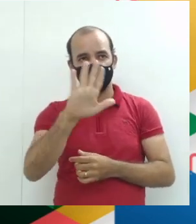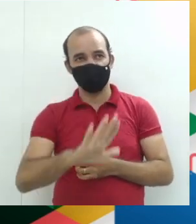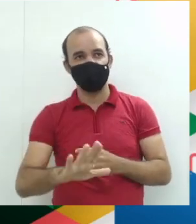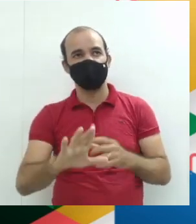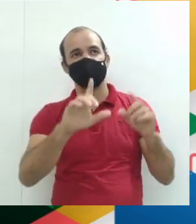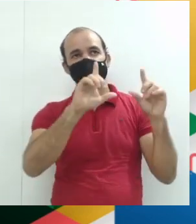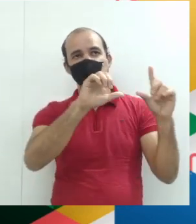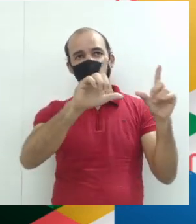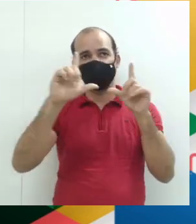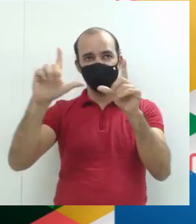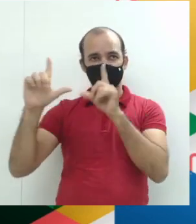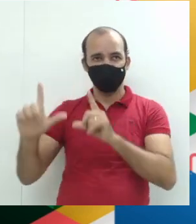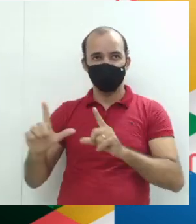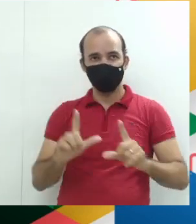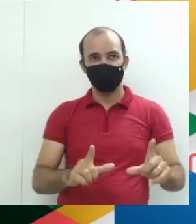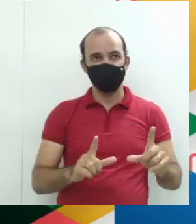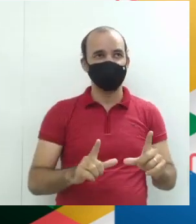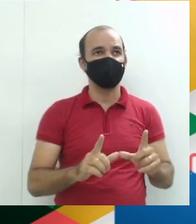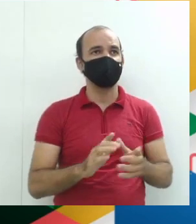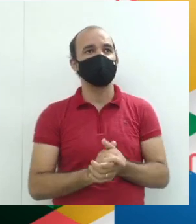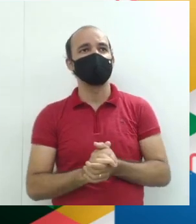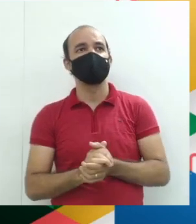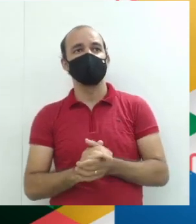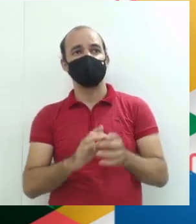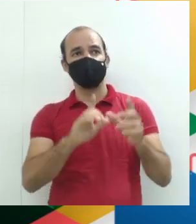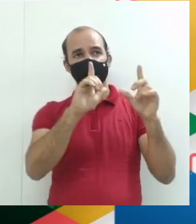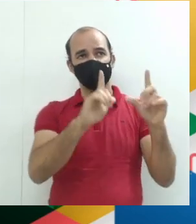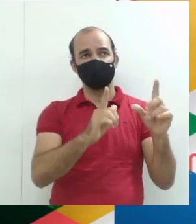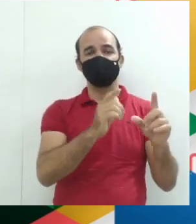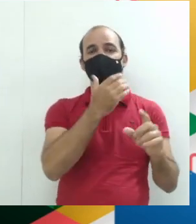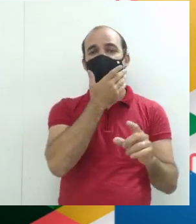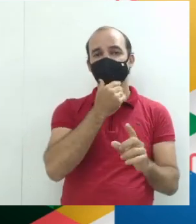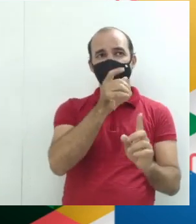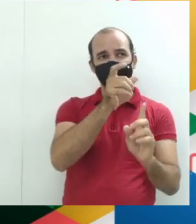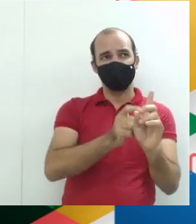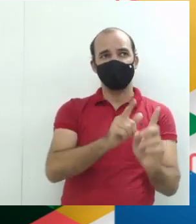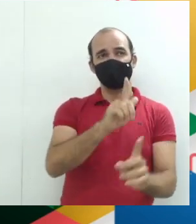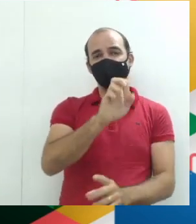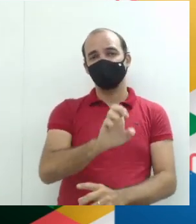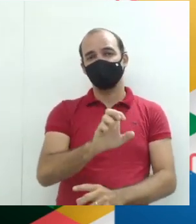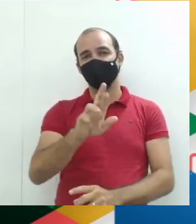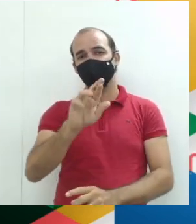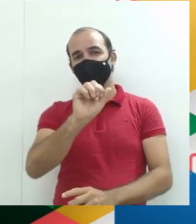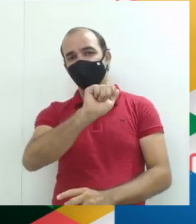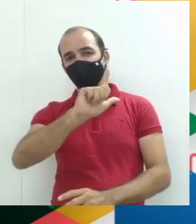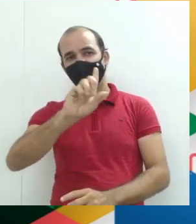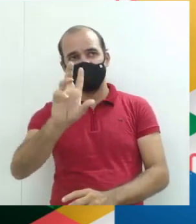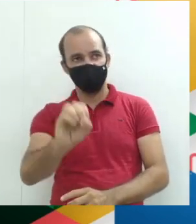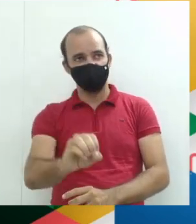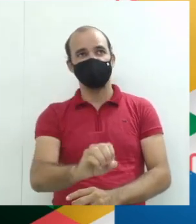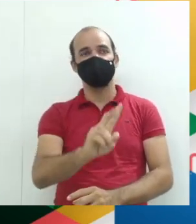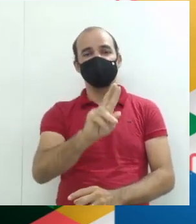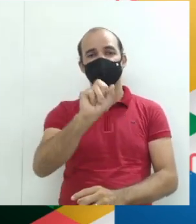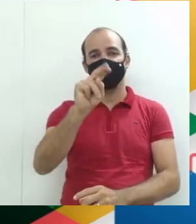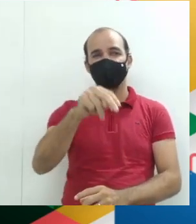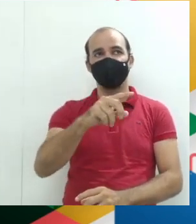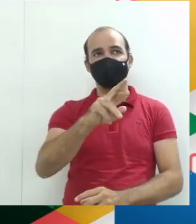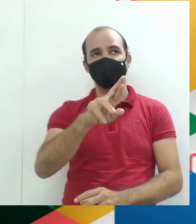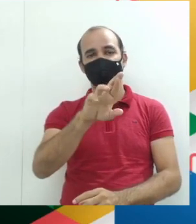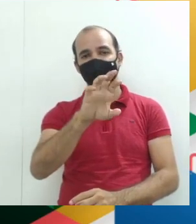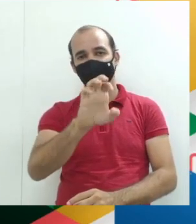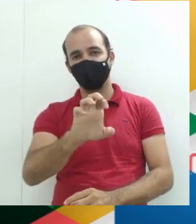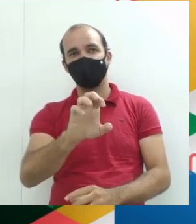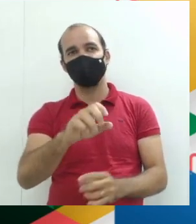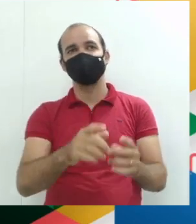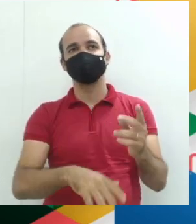canto esquerdo, Geraldo Vandré, né, cantando em um festival de música. No canto superior da direita, a gente vai ter